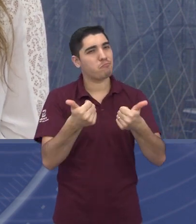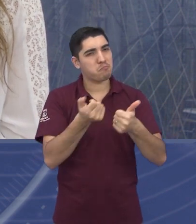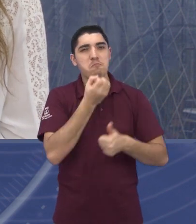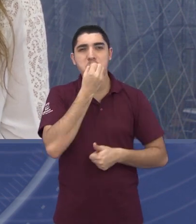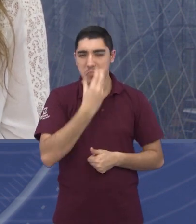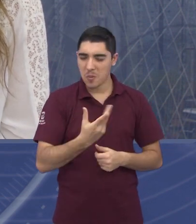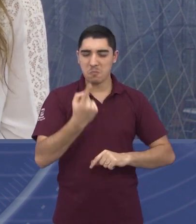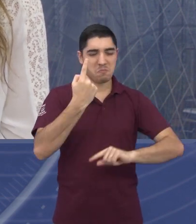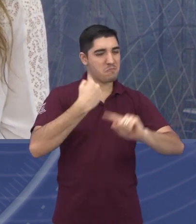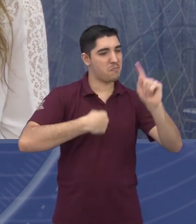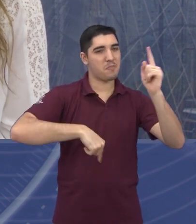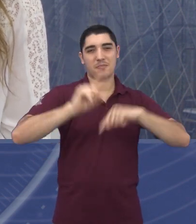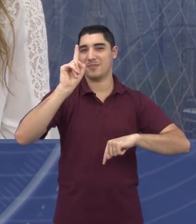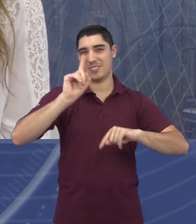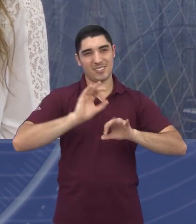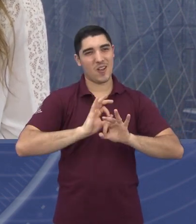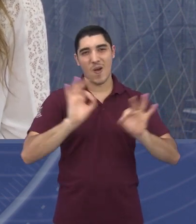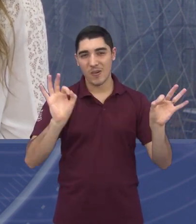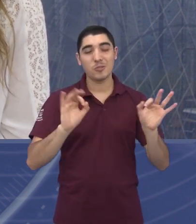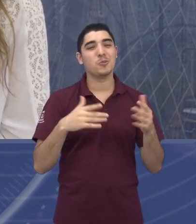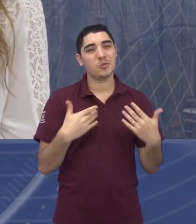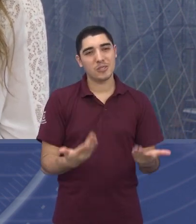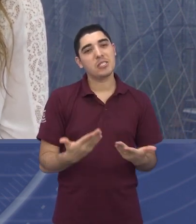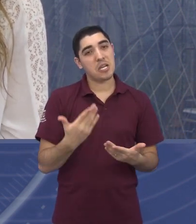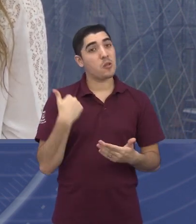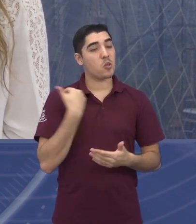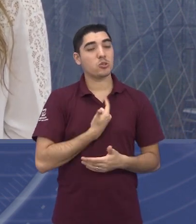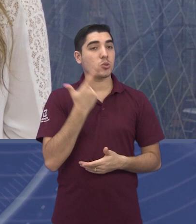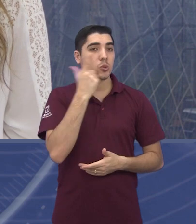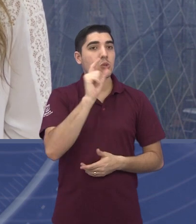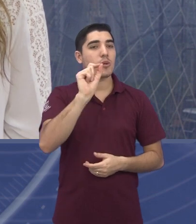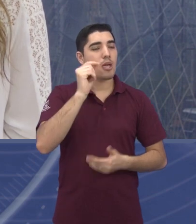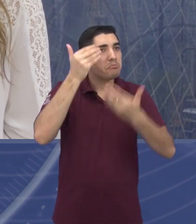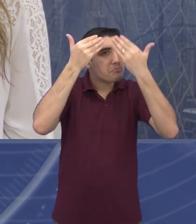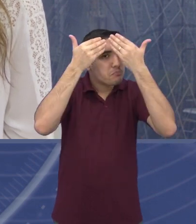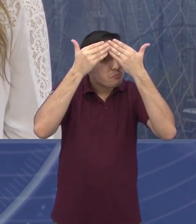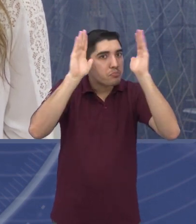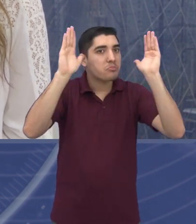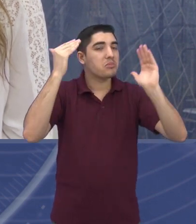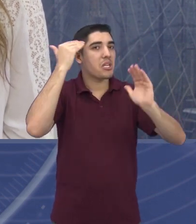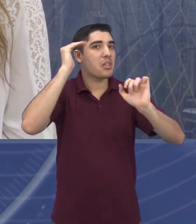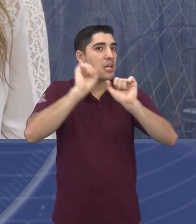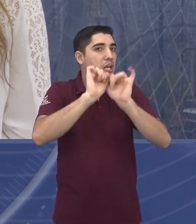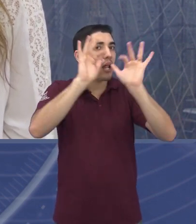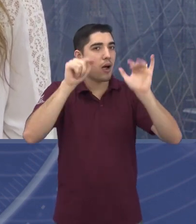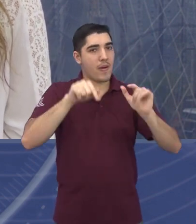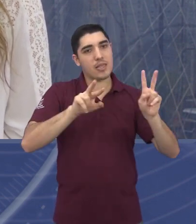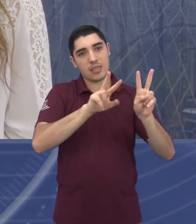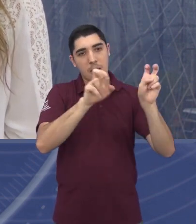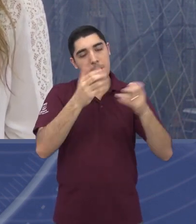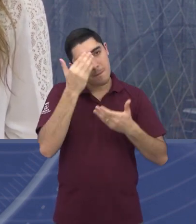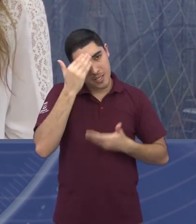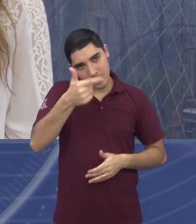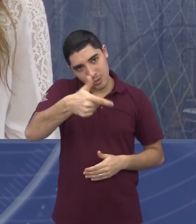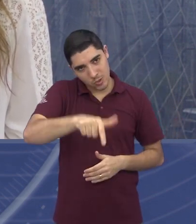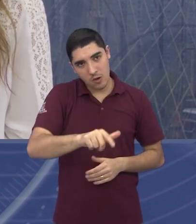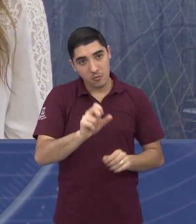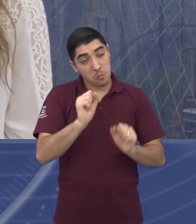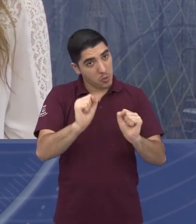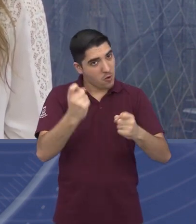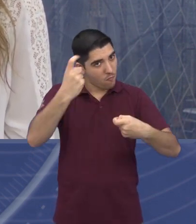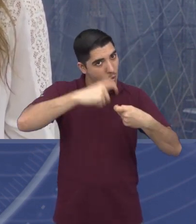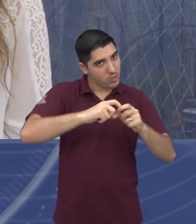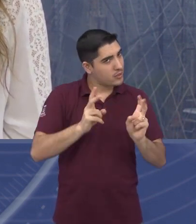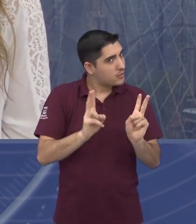nenhuma, sensacional. Eu acho que a gente pôde ampliar bastante essa discussão. Muito obrigada mais uma vez, viu?